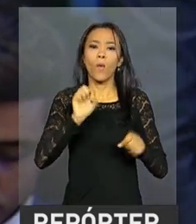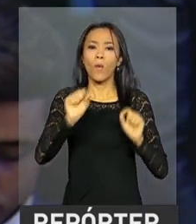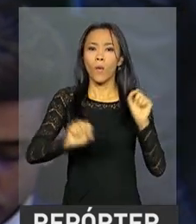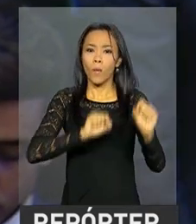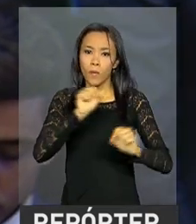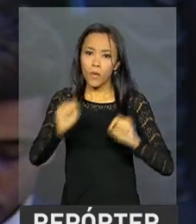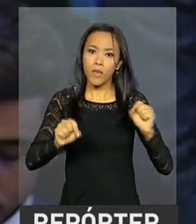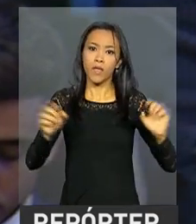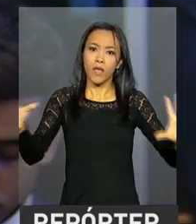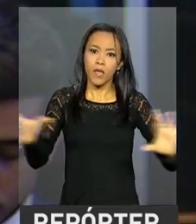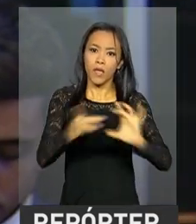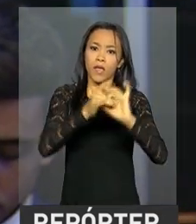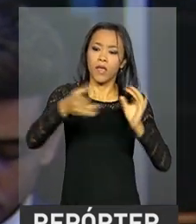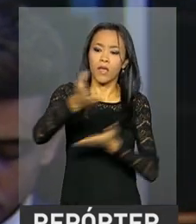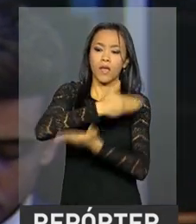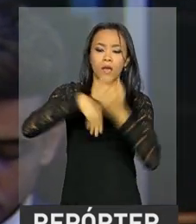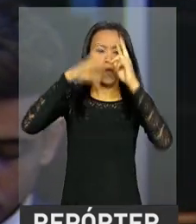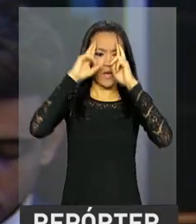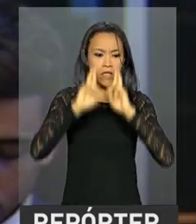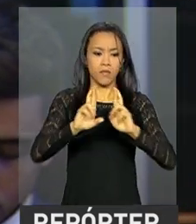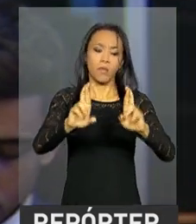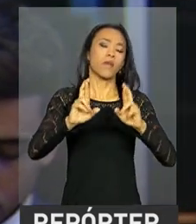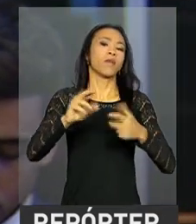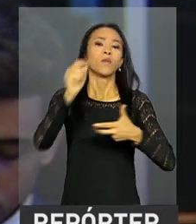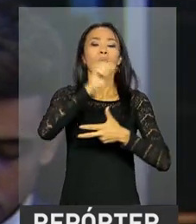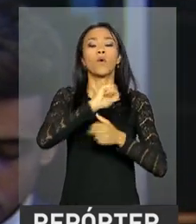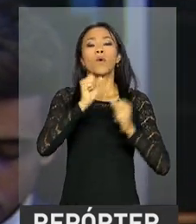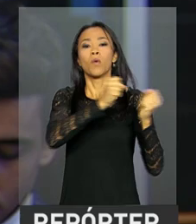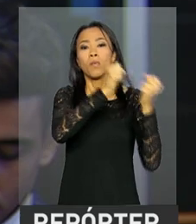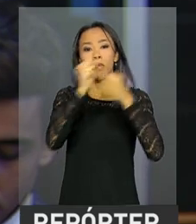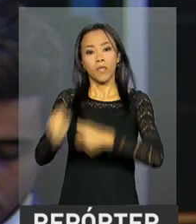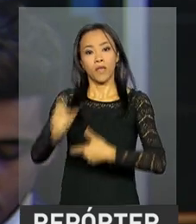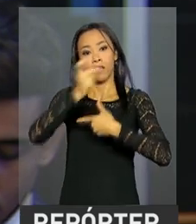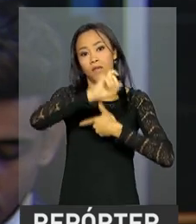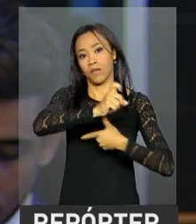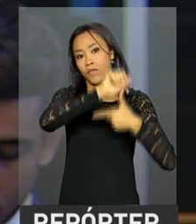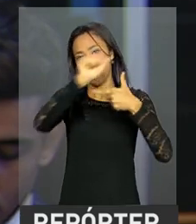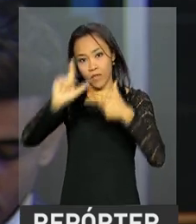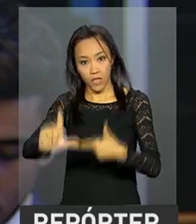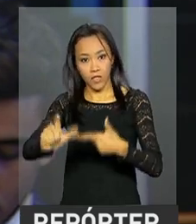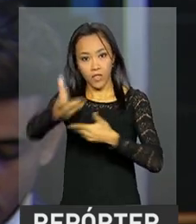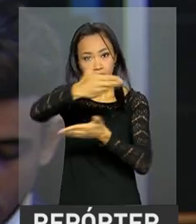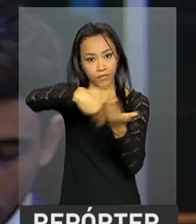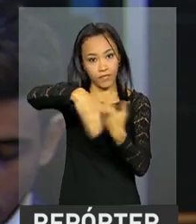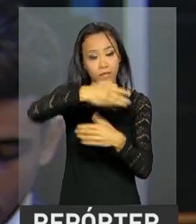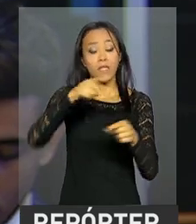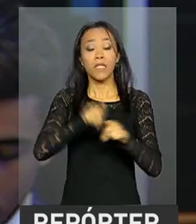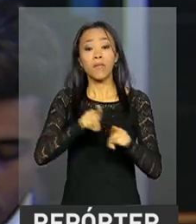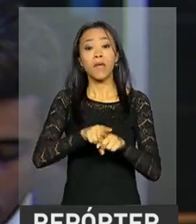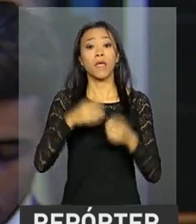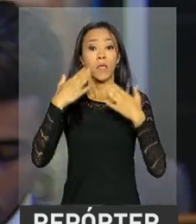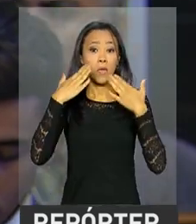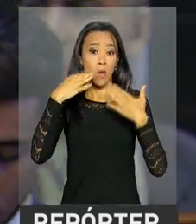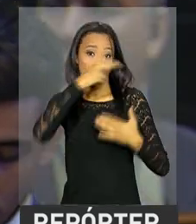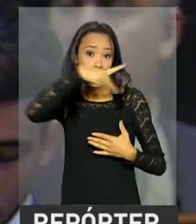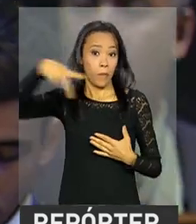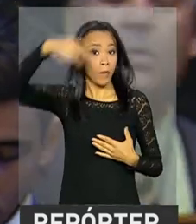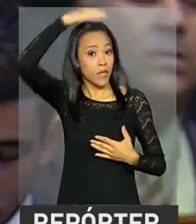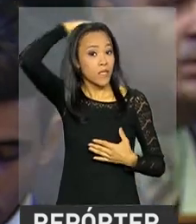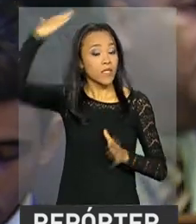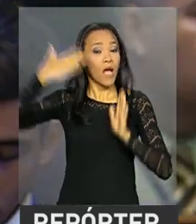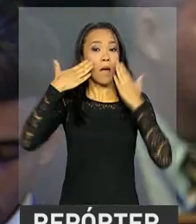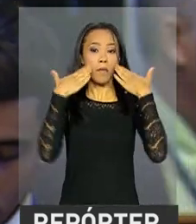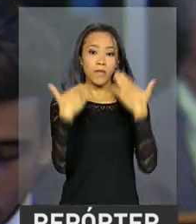restaurar a harmonia e o respeito entre o executivo e o Poder Legislativo o presidente apresentou ainda um balanço das